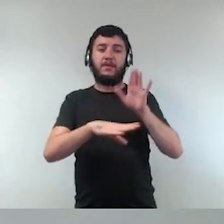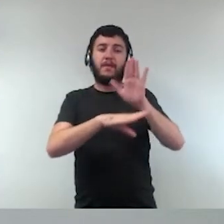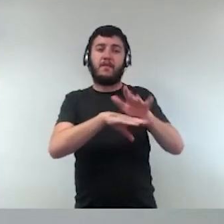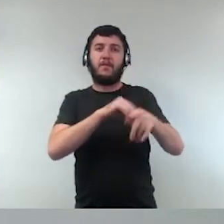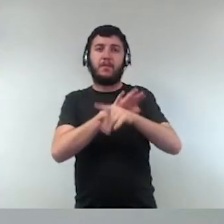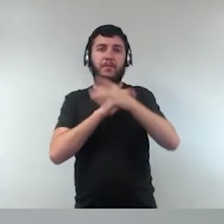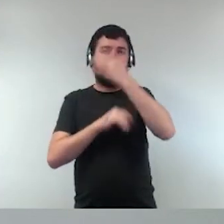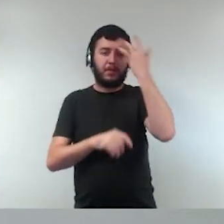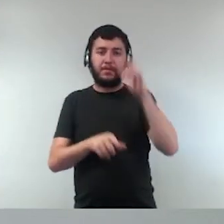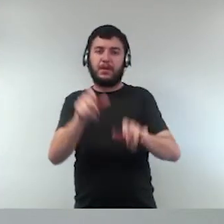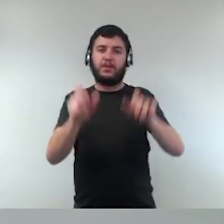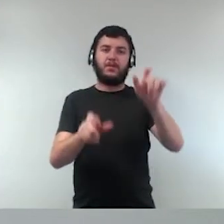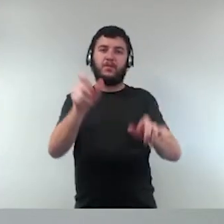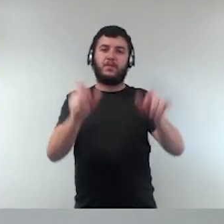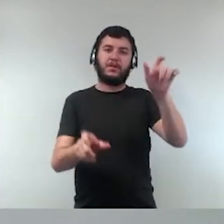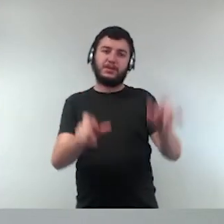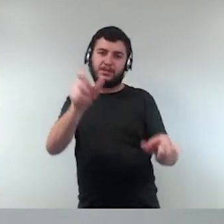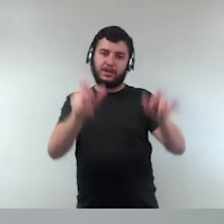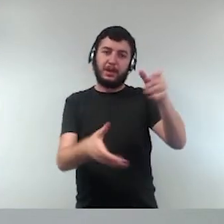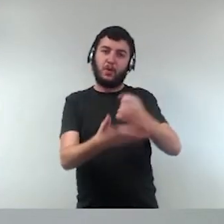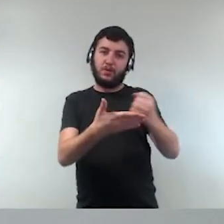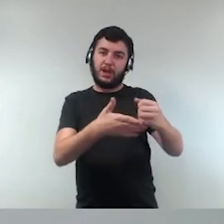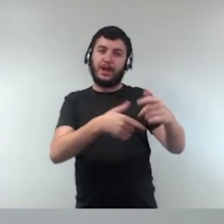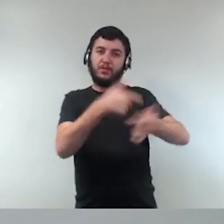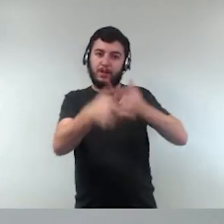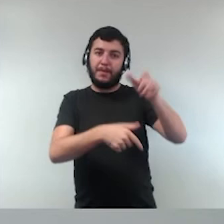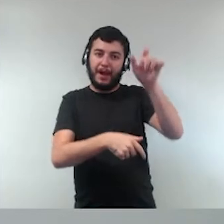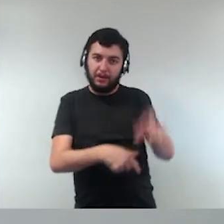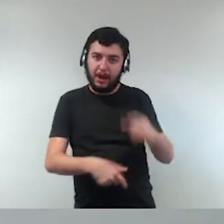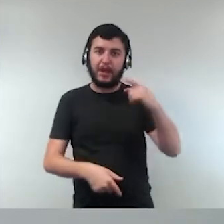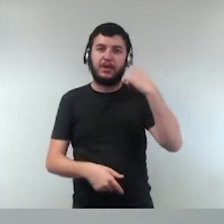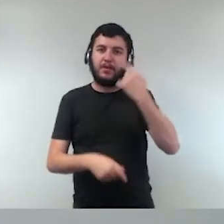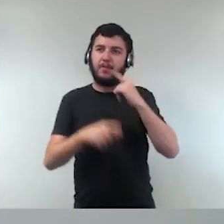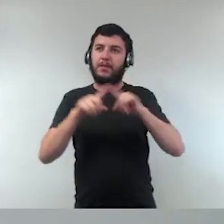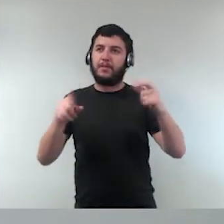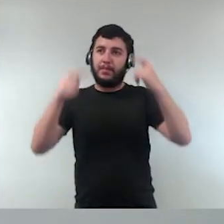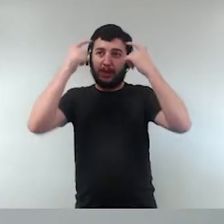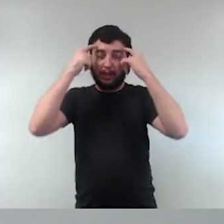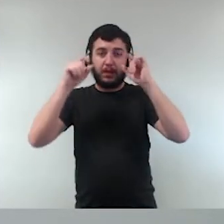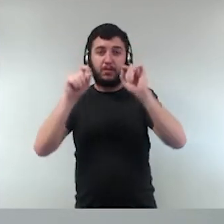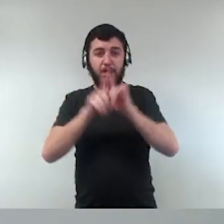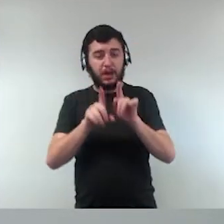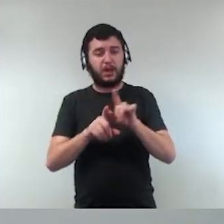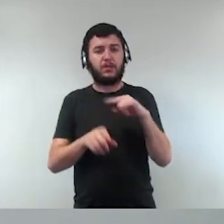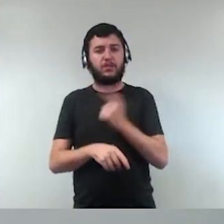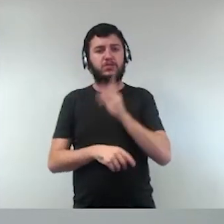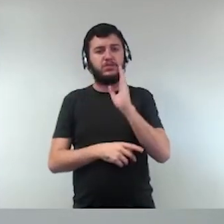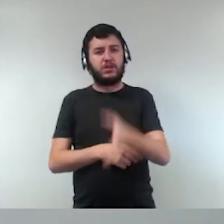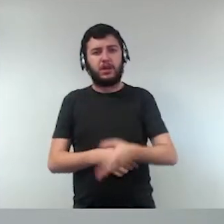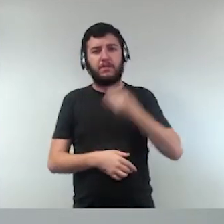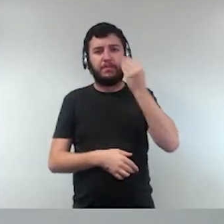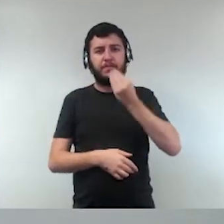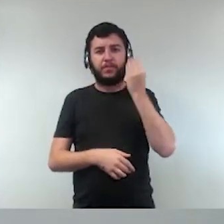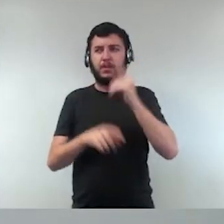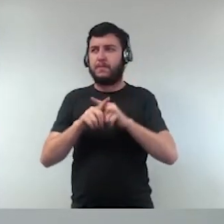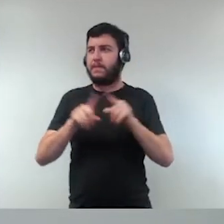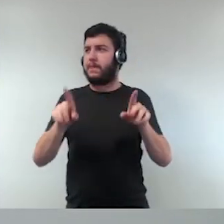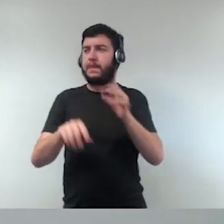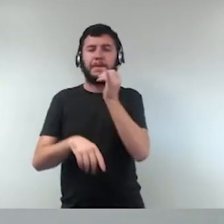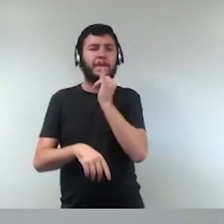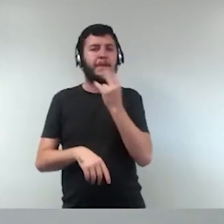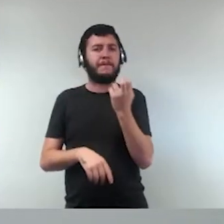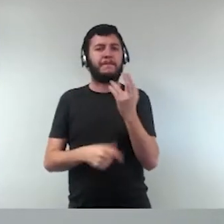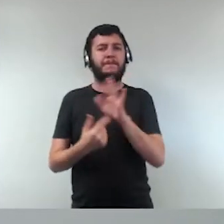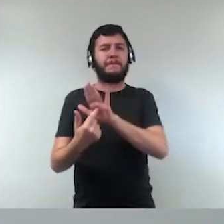clientes, considerando as interpretações que são restritivas com as quais nós já nos deparamos. Eu vou dar só um exemplo,